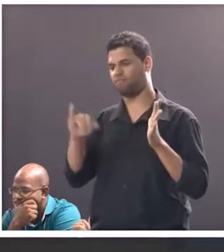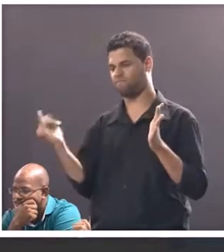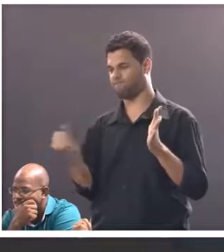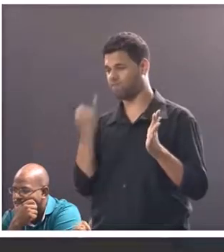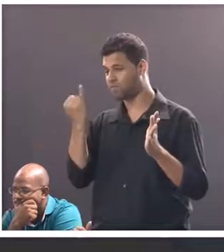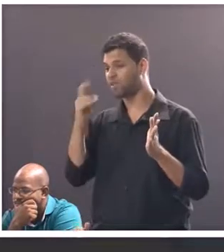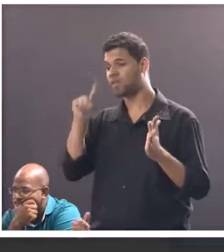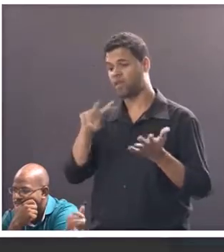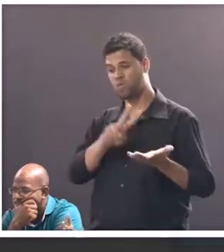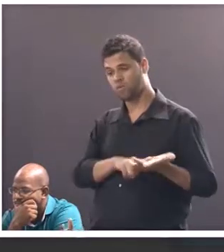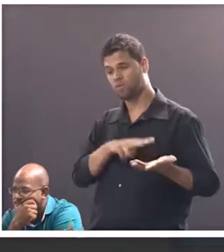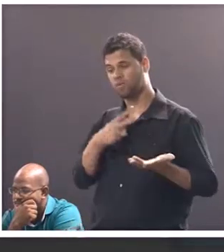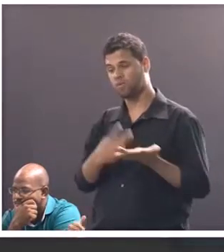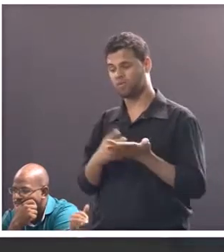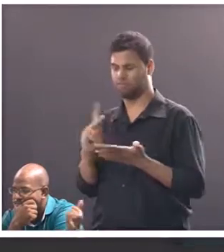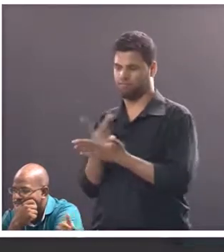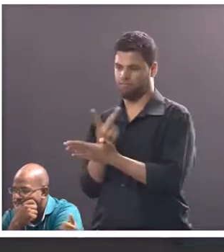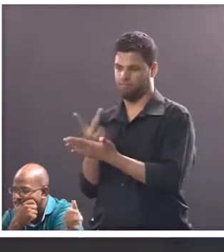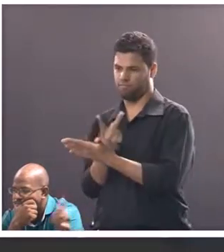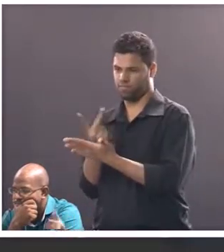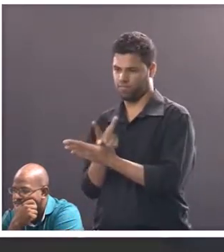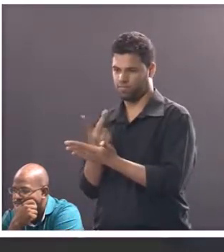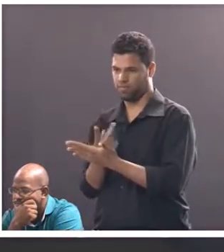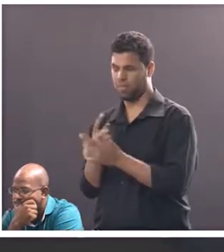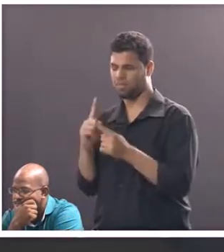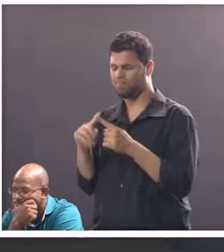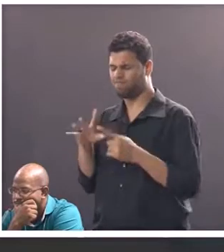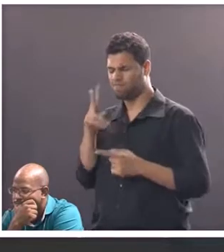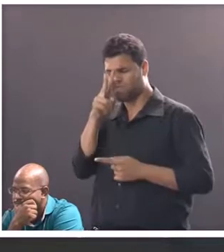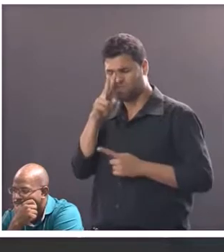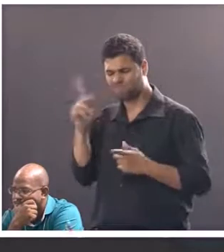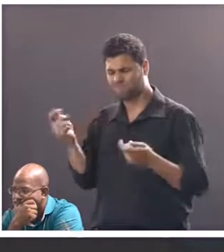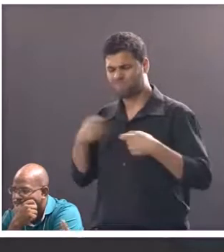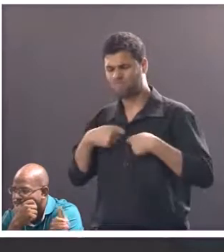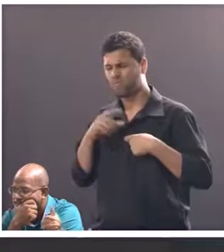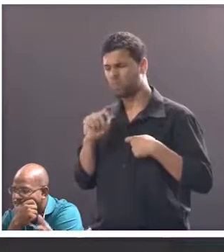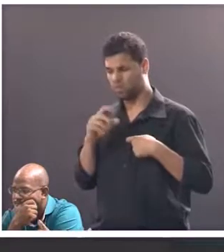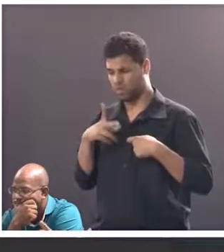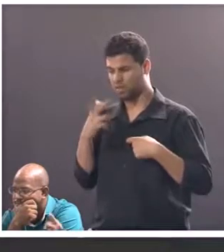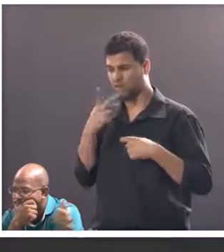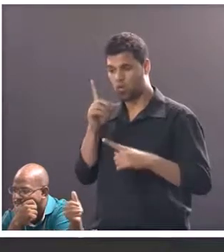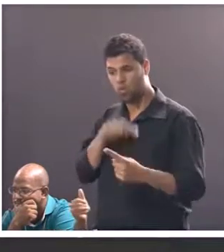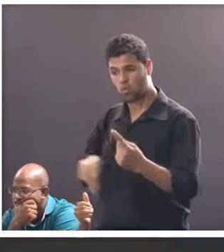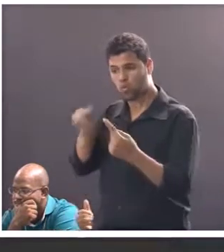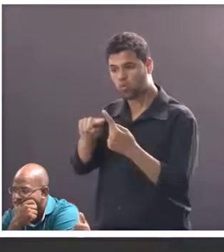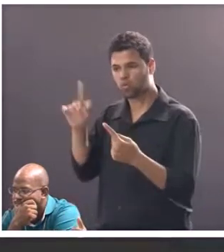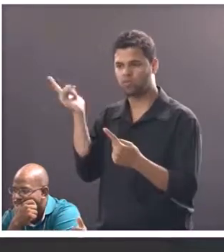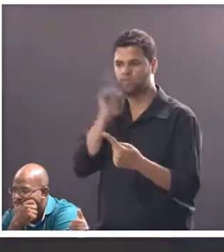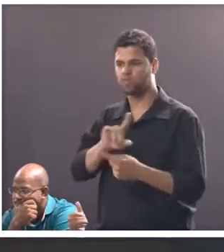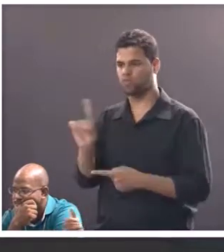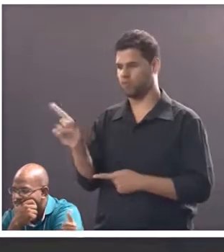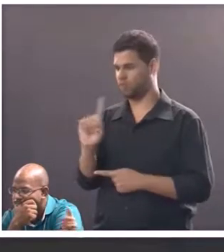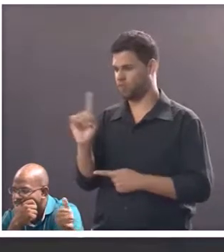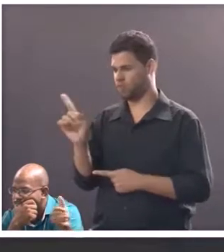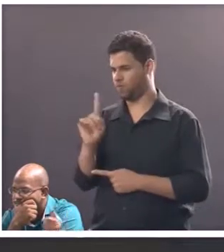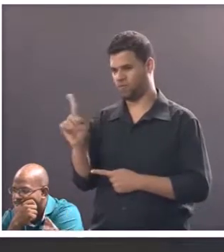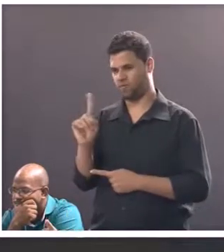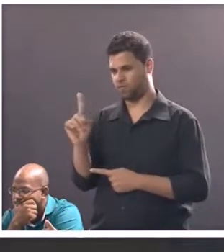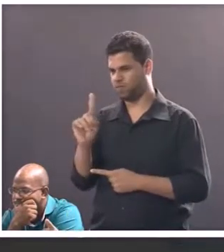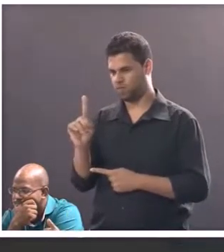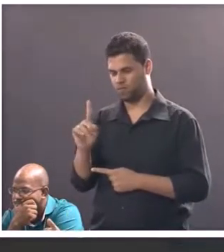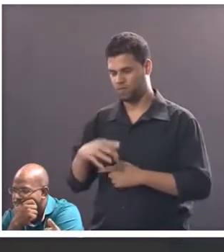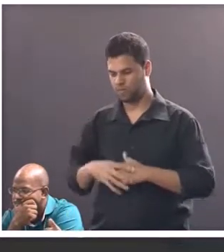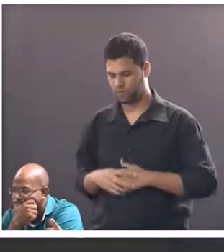uma tradução errada, é muito forte dizer, mas que não atingiu o objetivo real